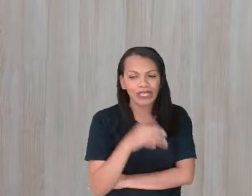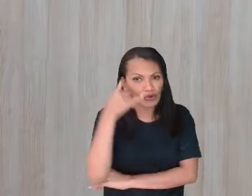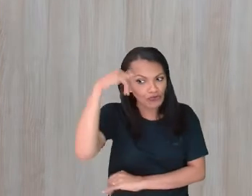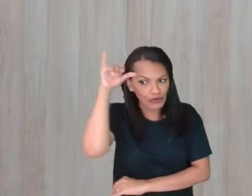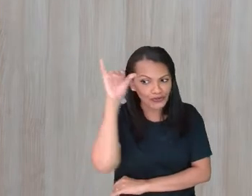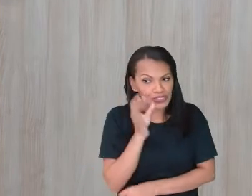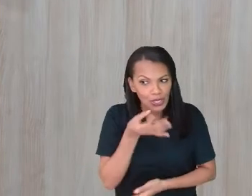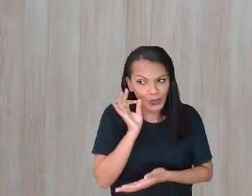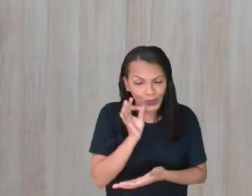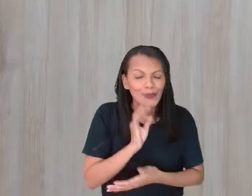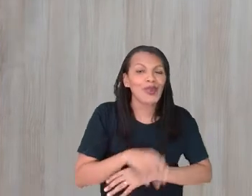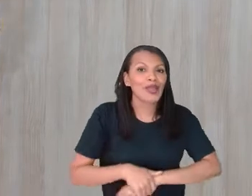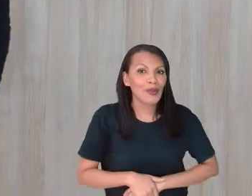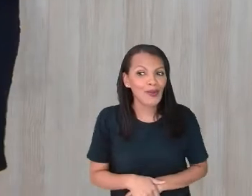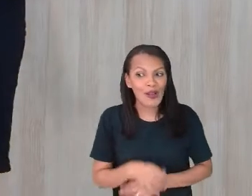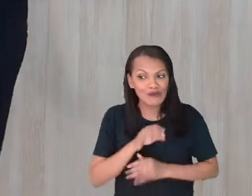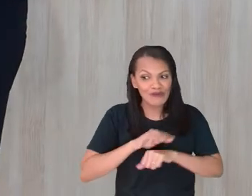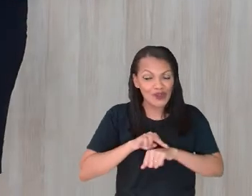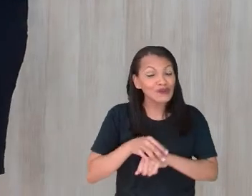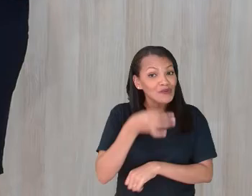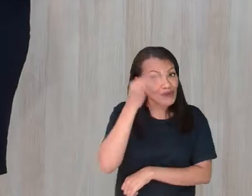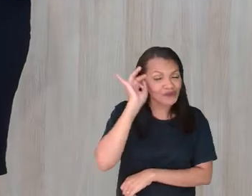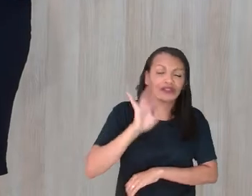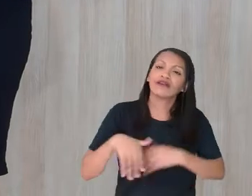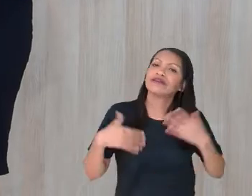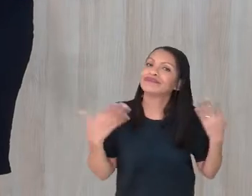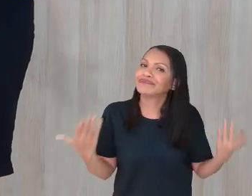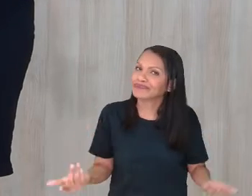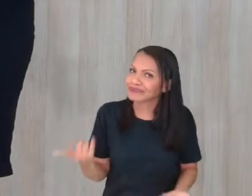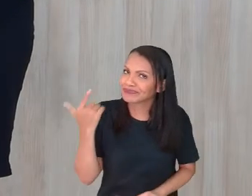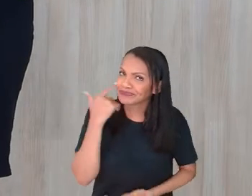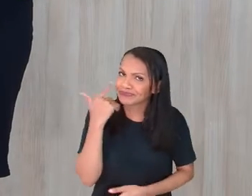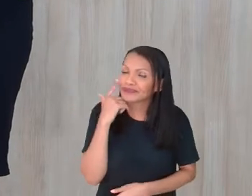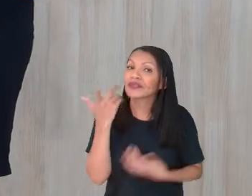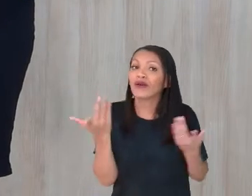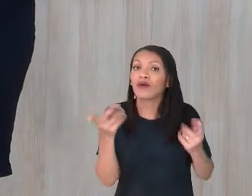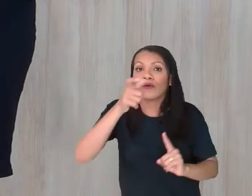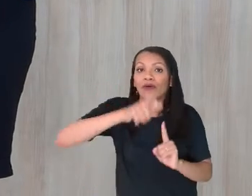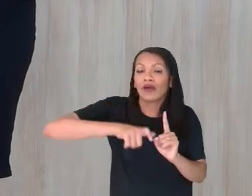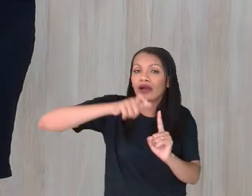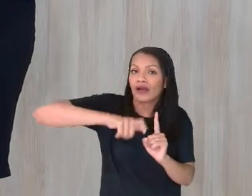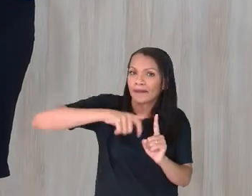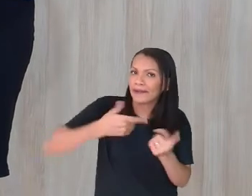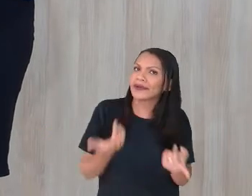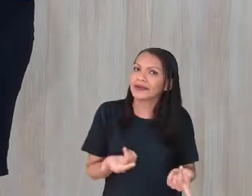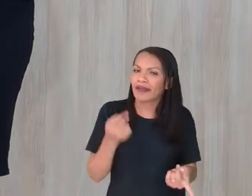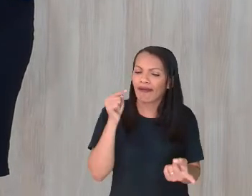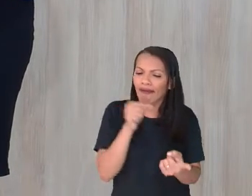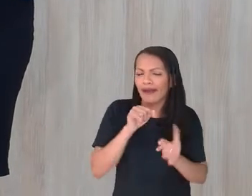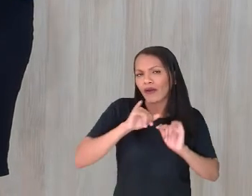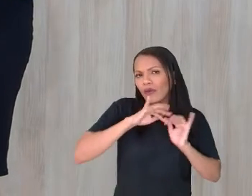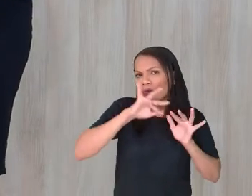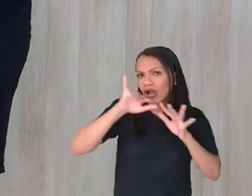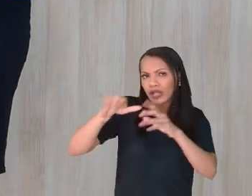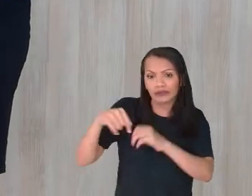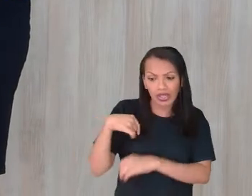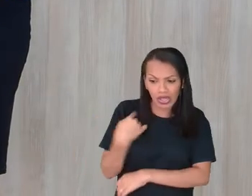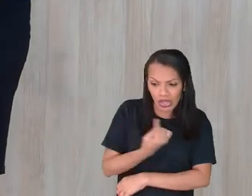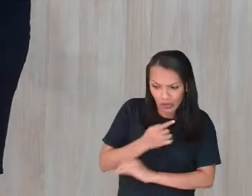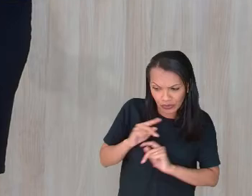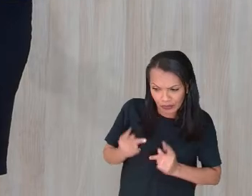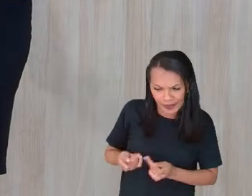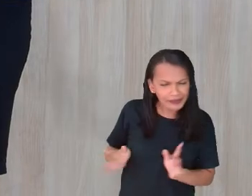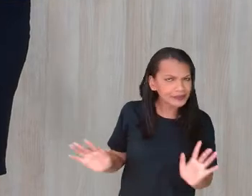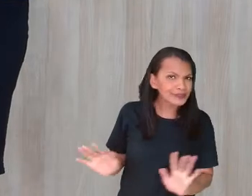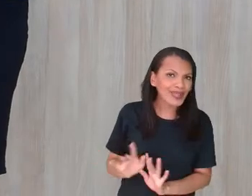um envolvimento, você cria um distanciamento. Porque, ora, aqueles personagens bobos, eles são animais. Não somos nós, humanos,